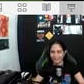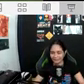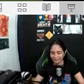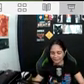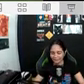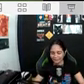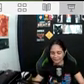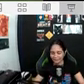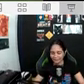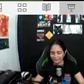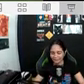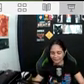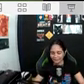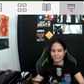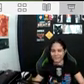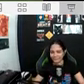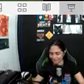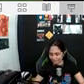Lucinéia, levantou a mão.